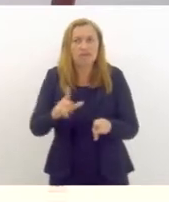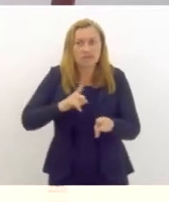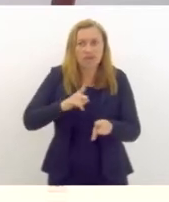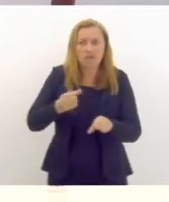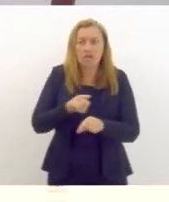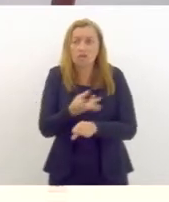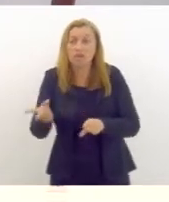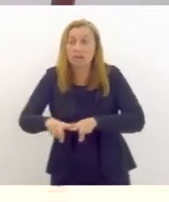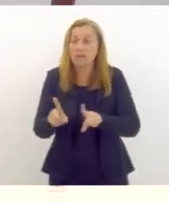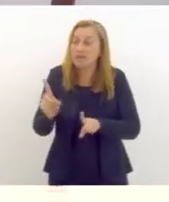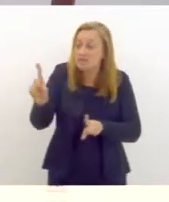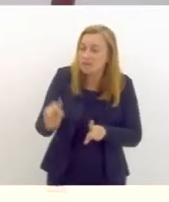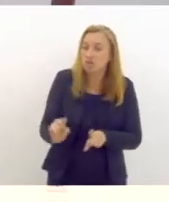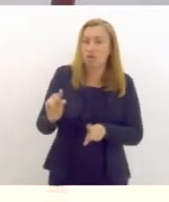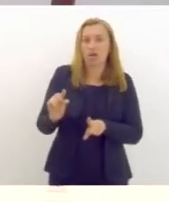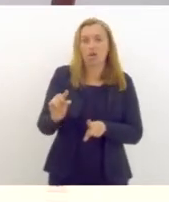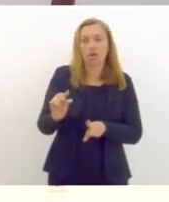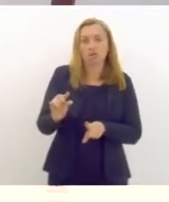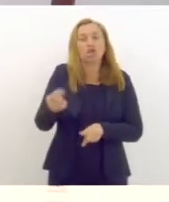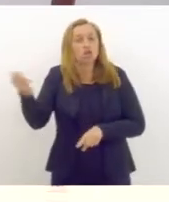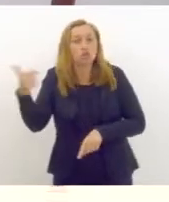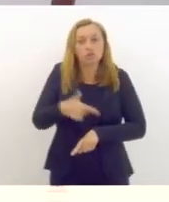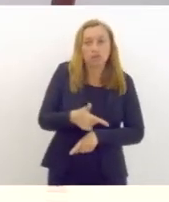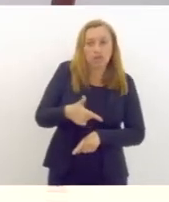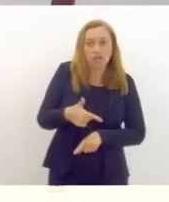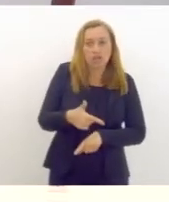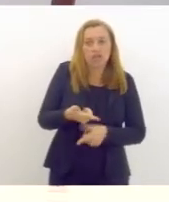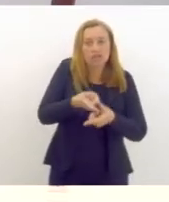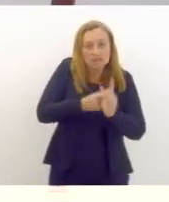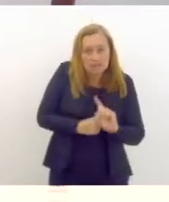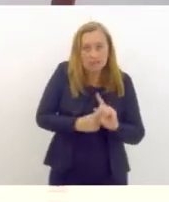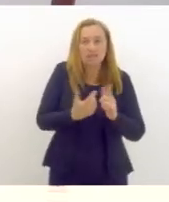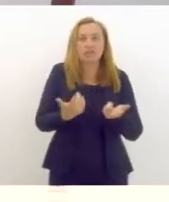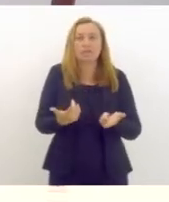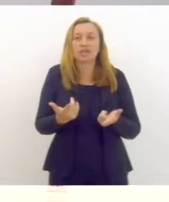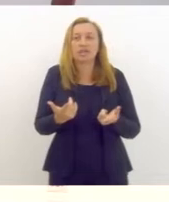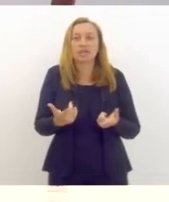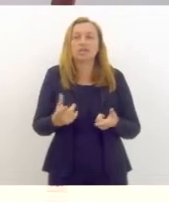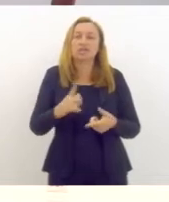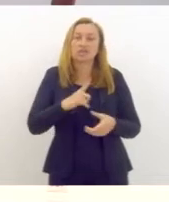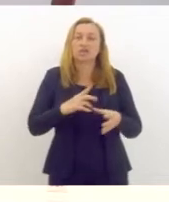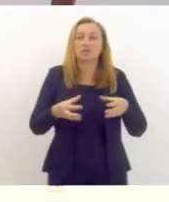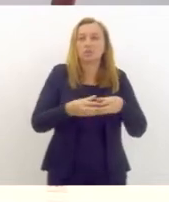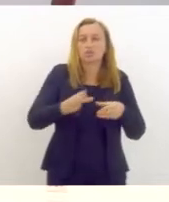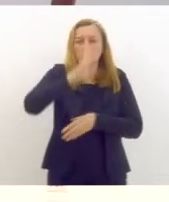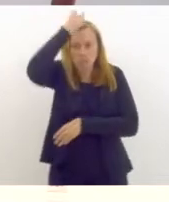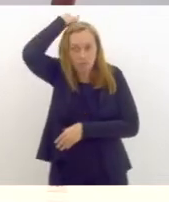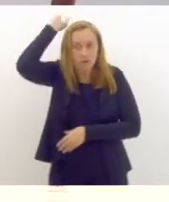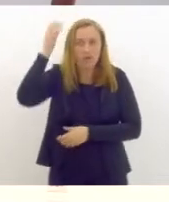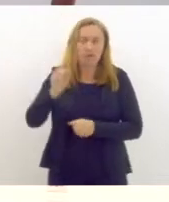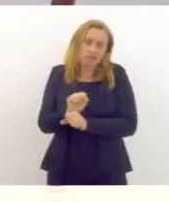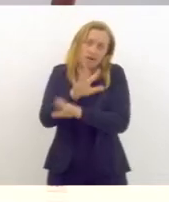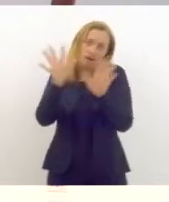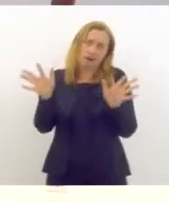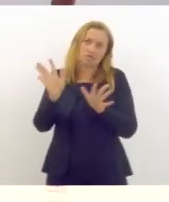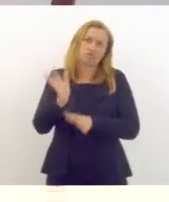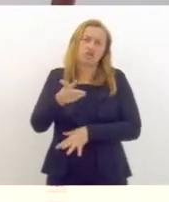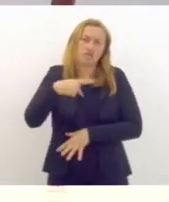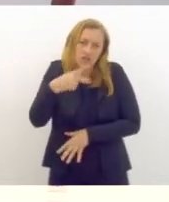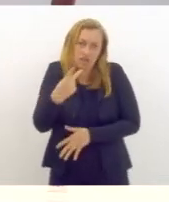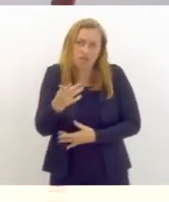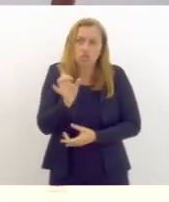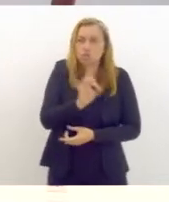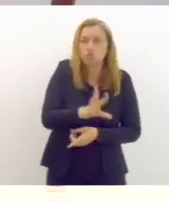quantidade mais menor do que a quantidade de pendências que ainda existem com corpo de bombeiros deixando claro eu falei isso na última